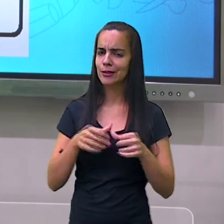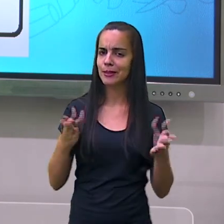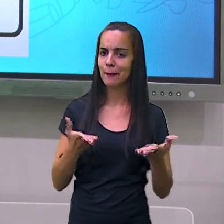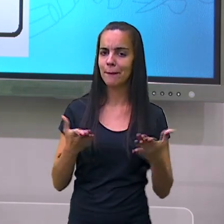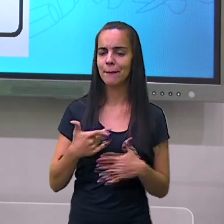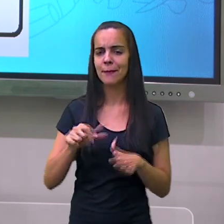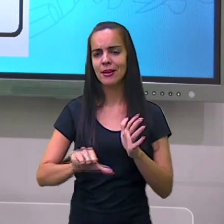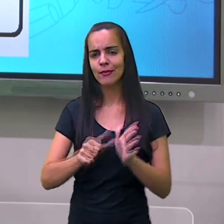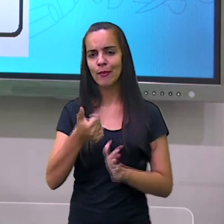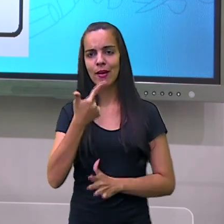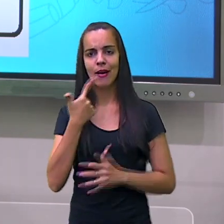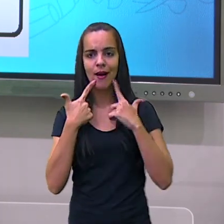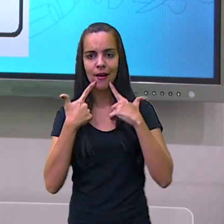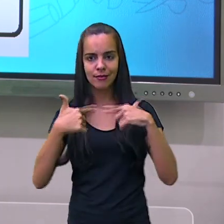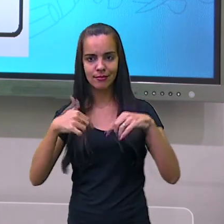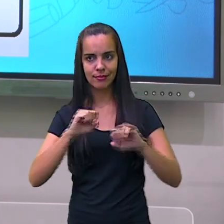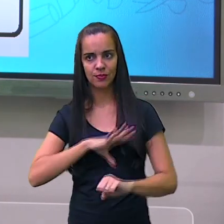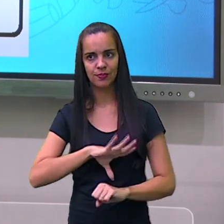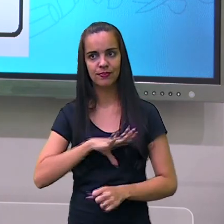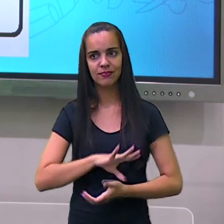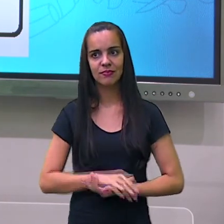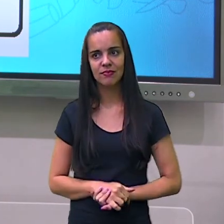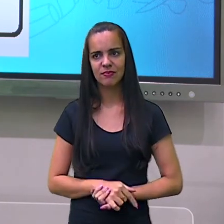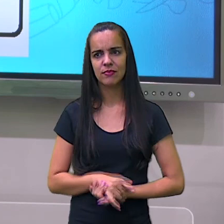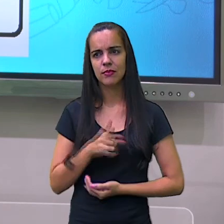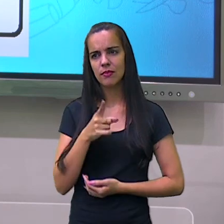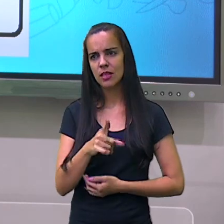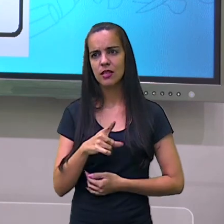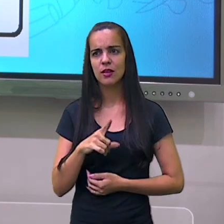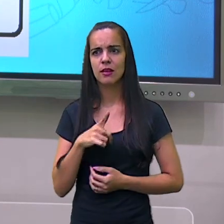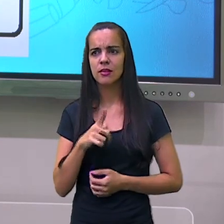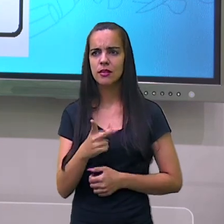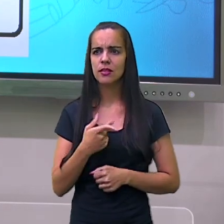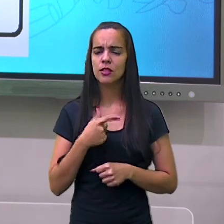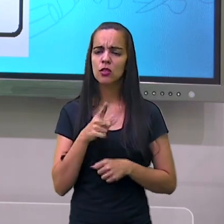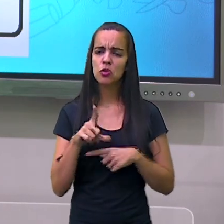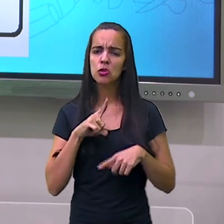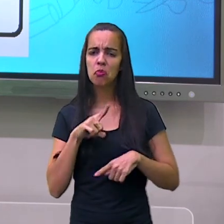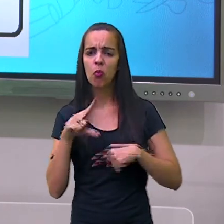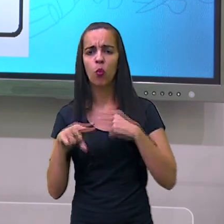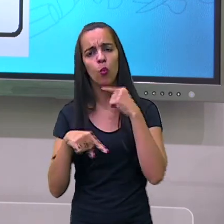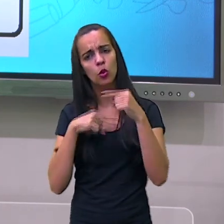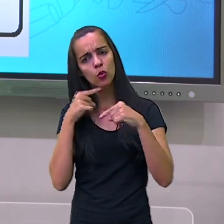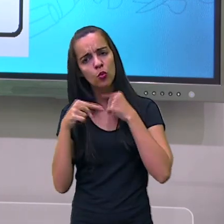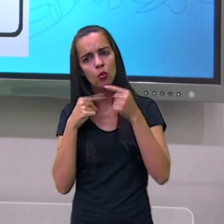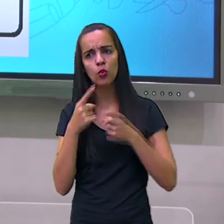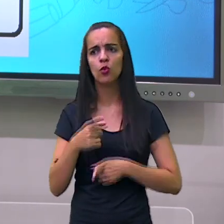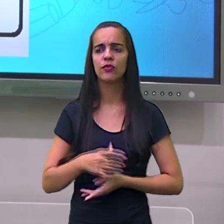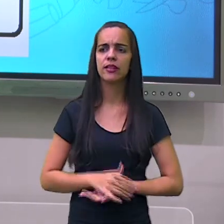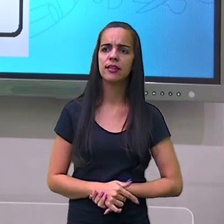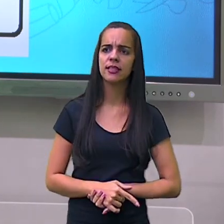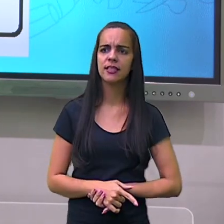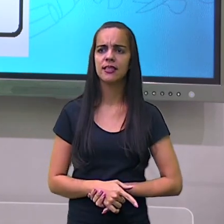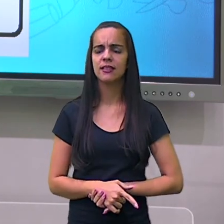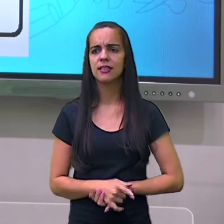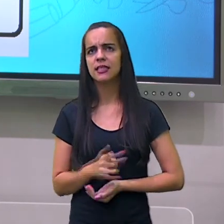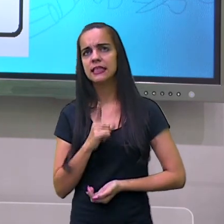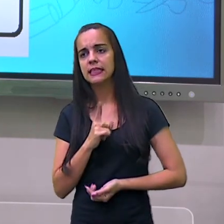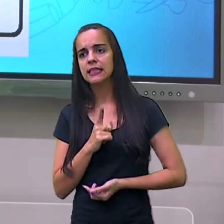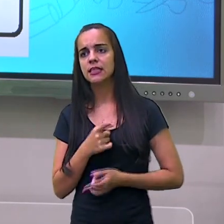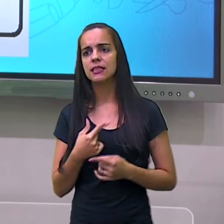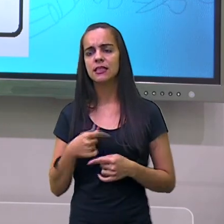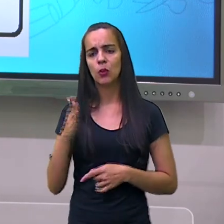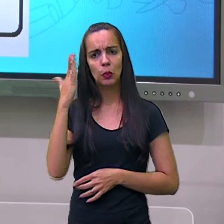língua portuguesa. E se você, por um acaso, ficou com alguma dúvida, né? Se